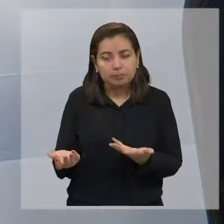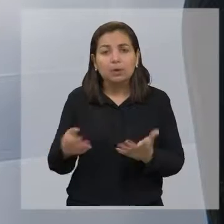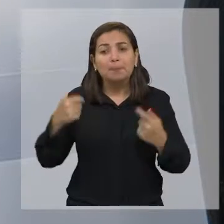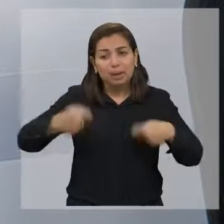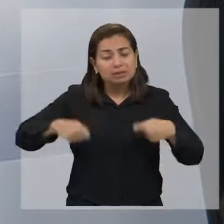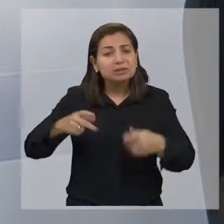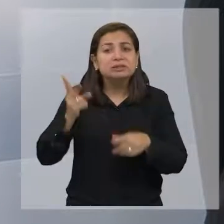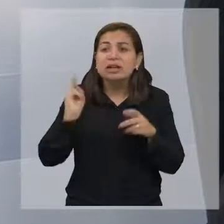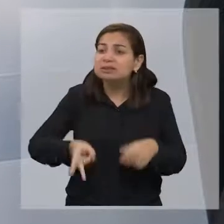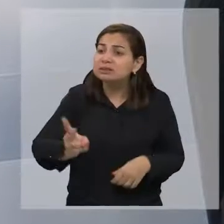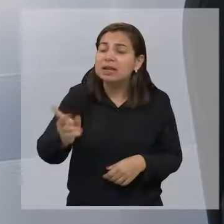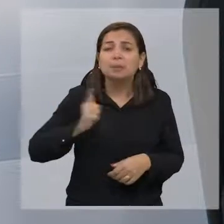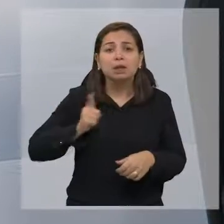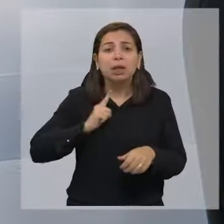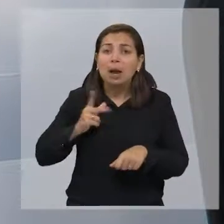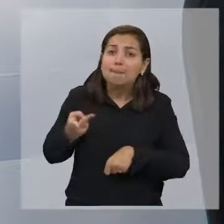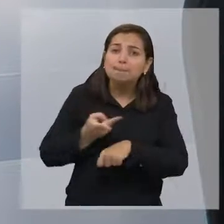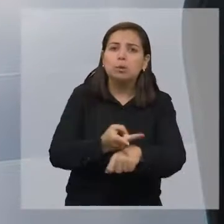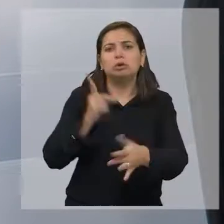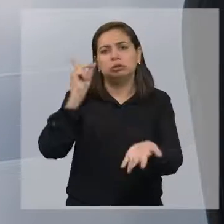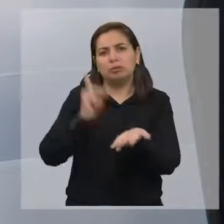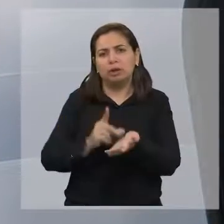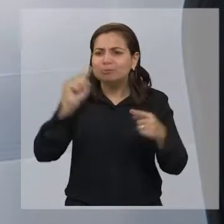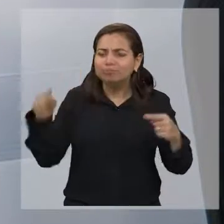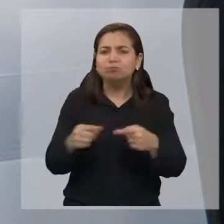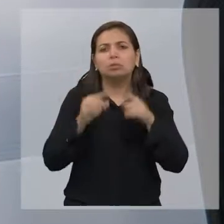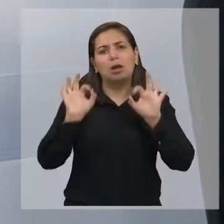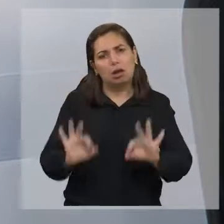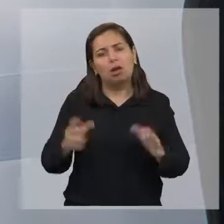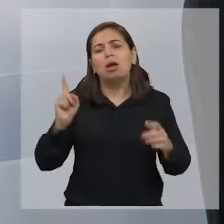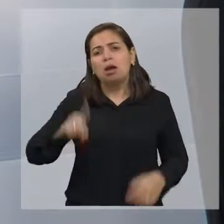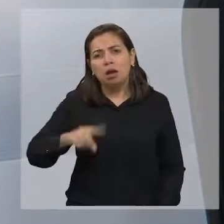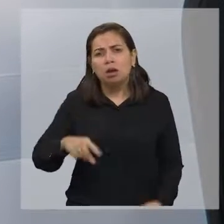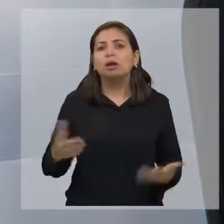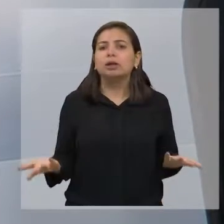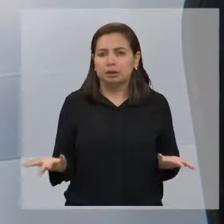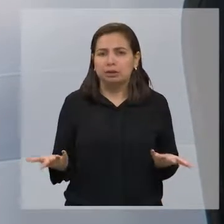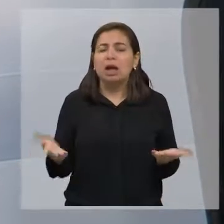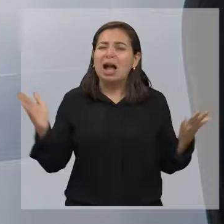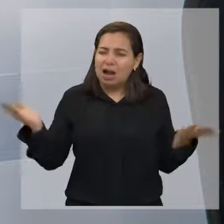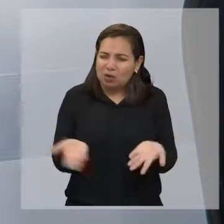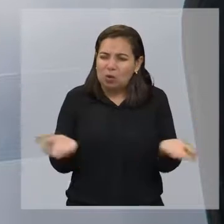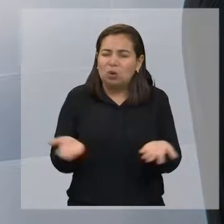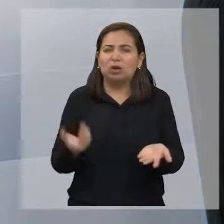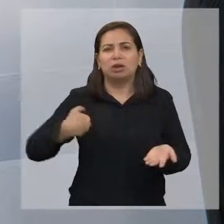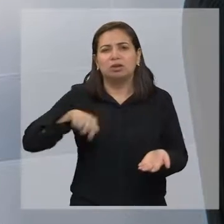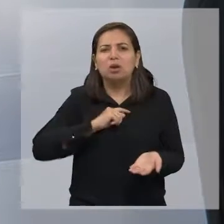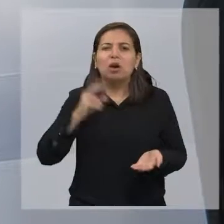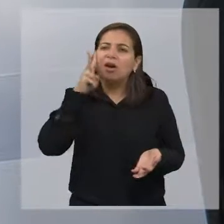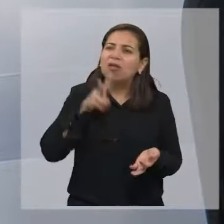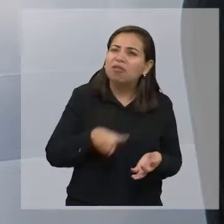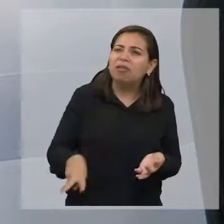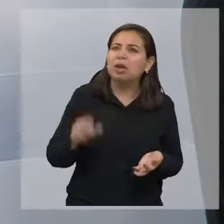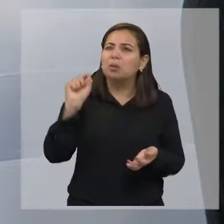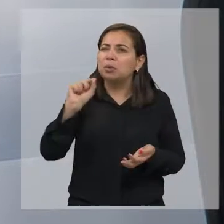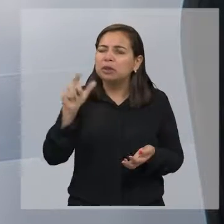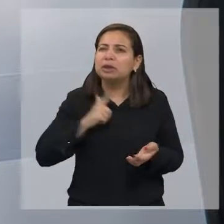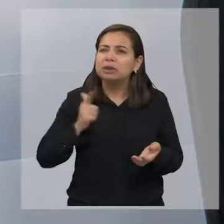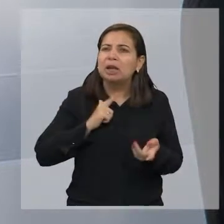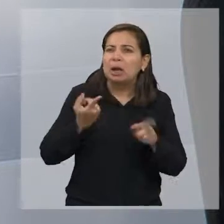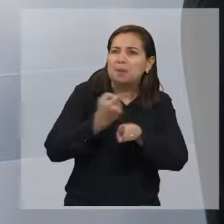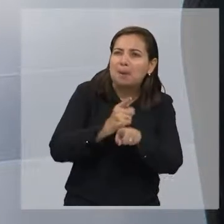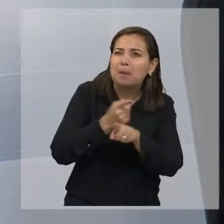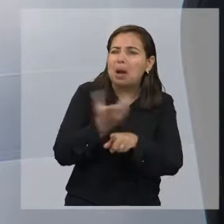da verdade. Então, eu acredito que nesses tempos de obscurantismo, de escuridão, de propagação de verdades alternativas ou